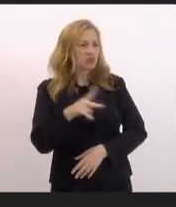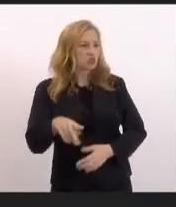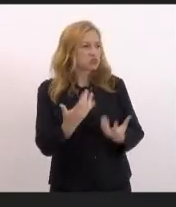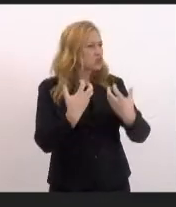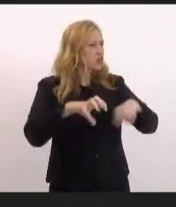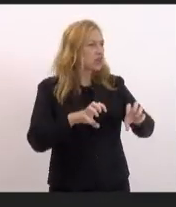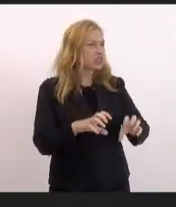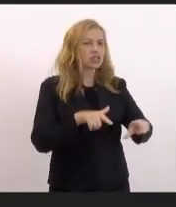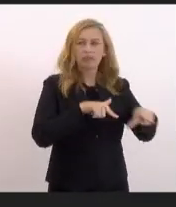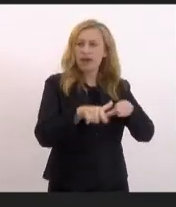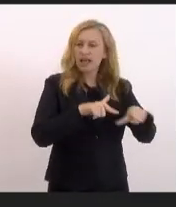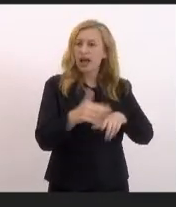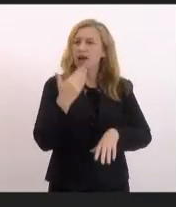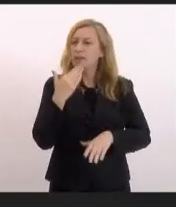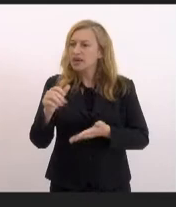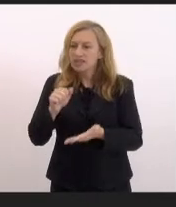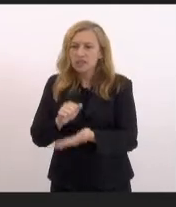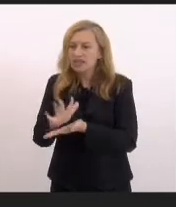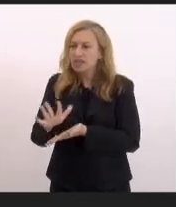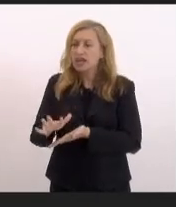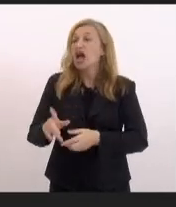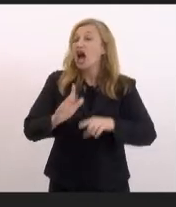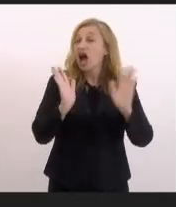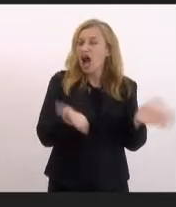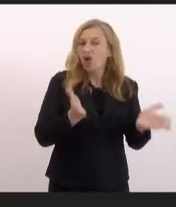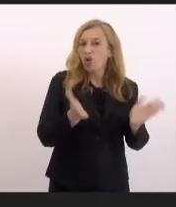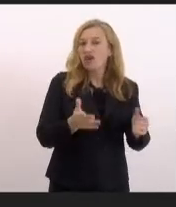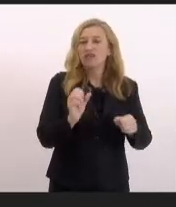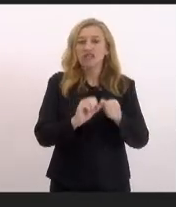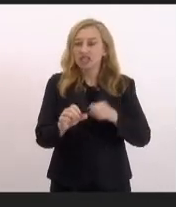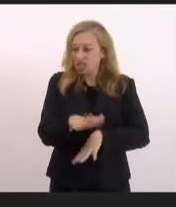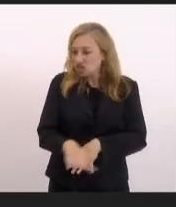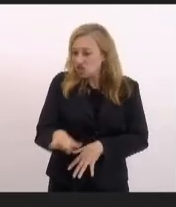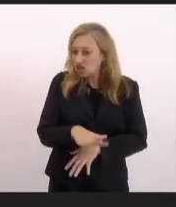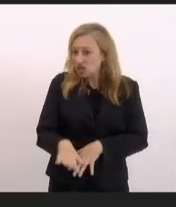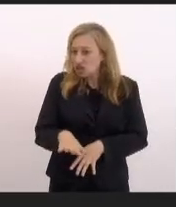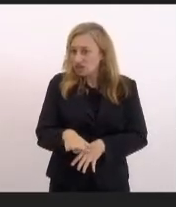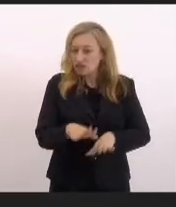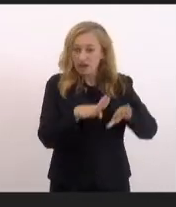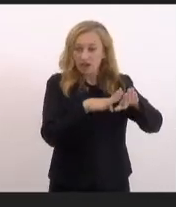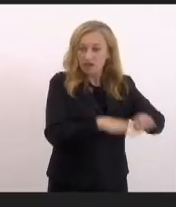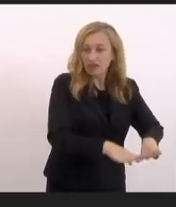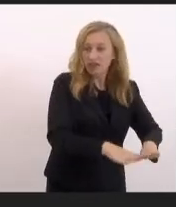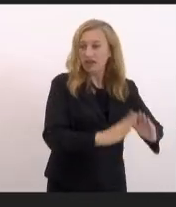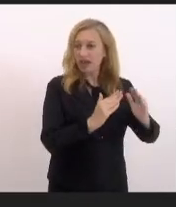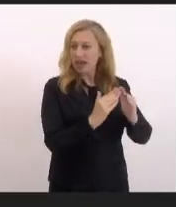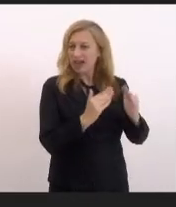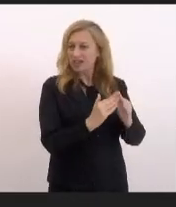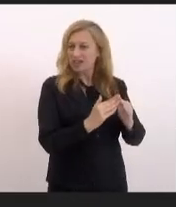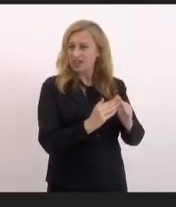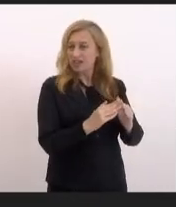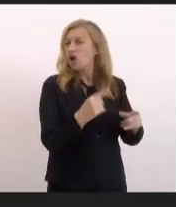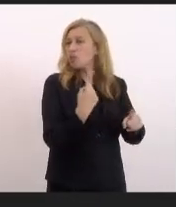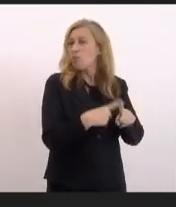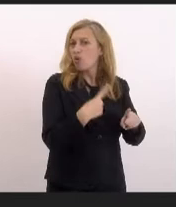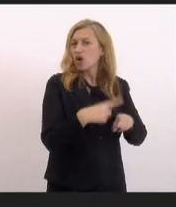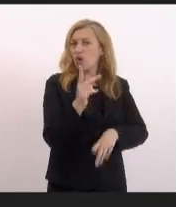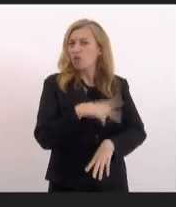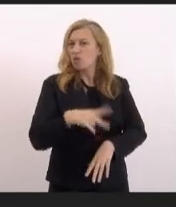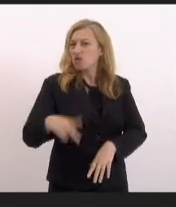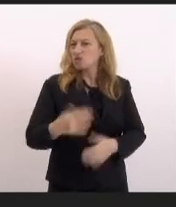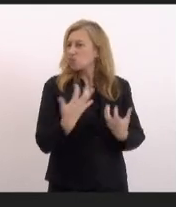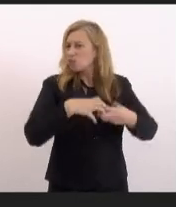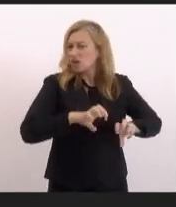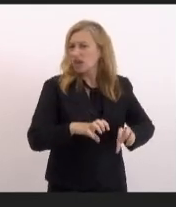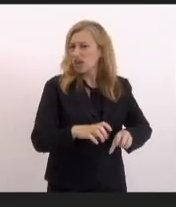lá e peça demissão. Agora, fazer com que as crianças fiquem em casa porque o professor não quer